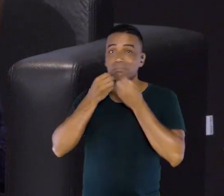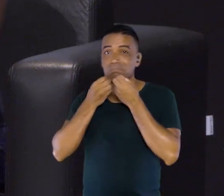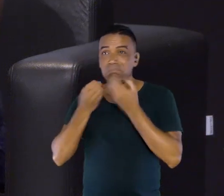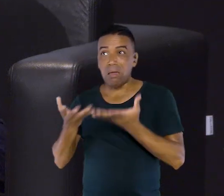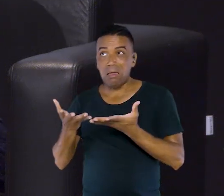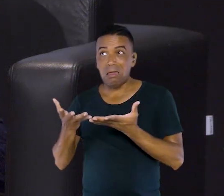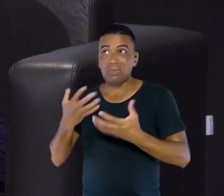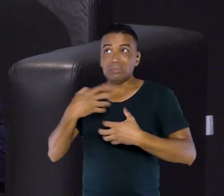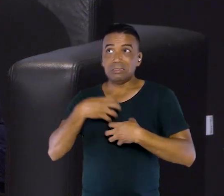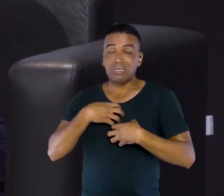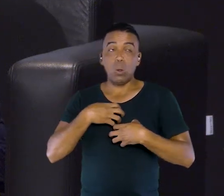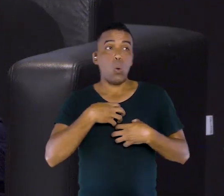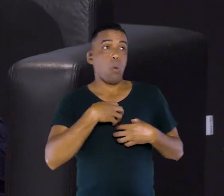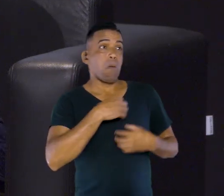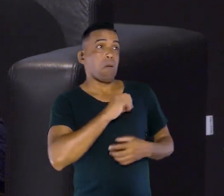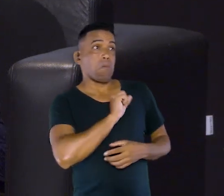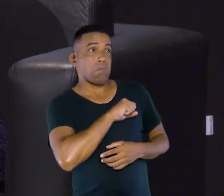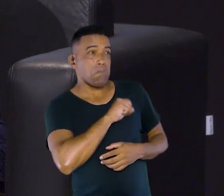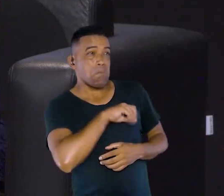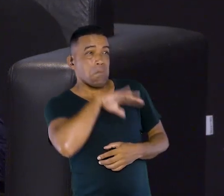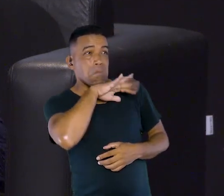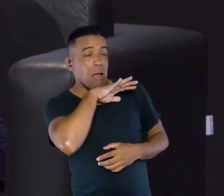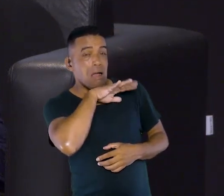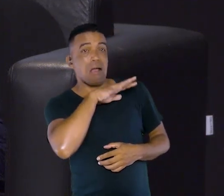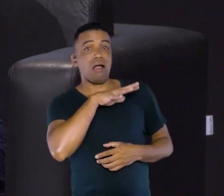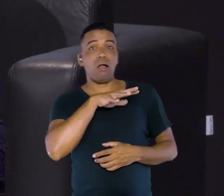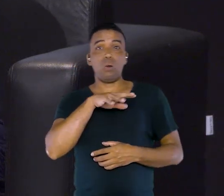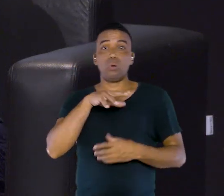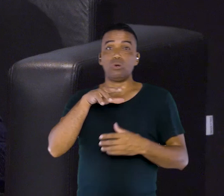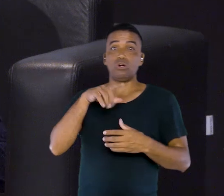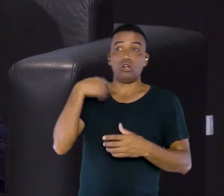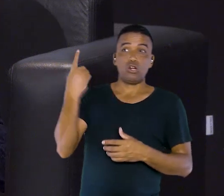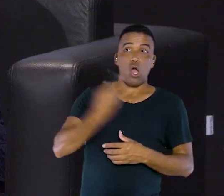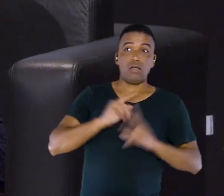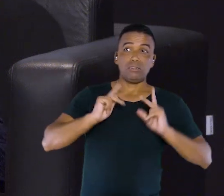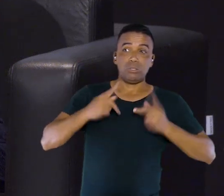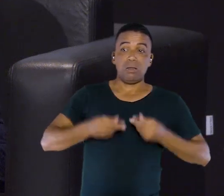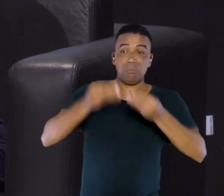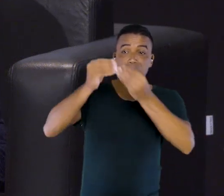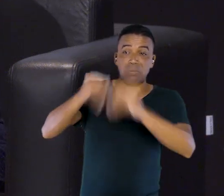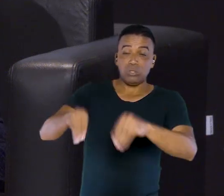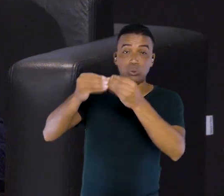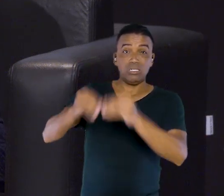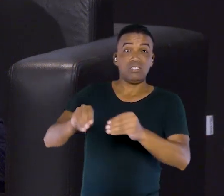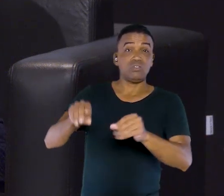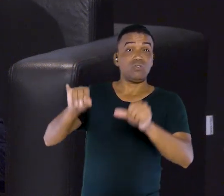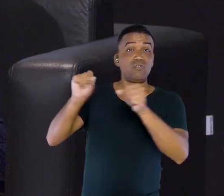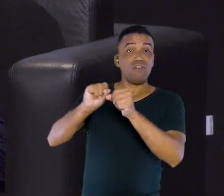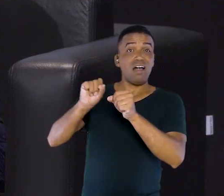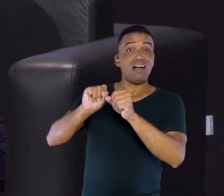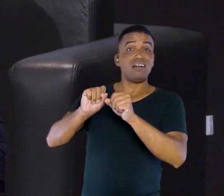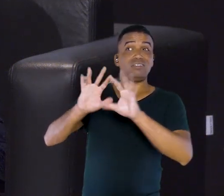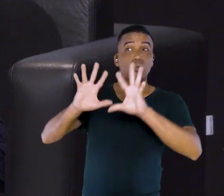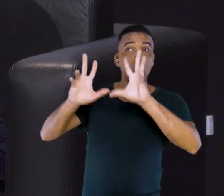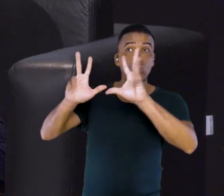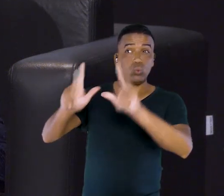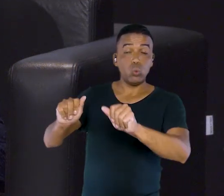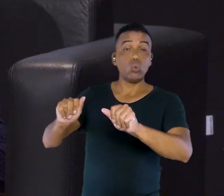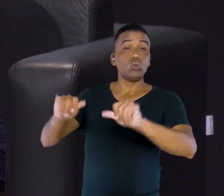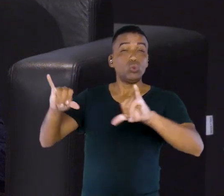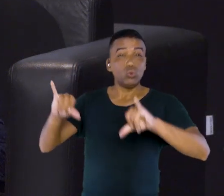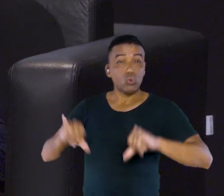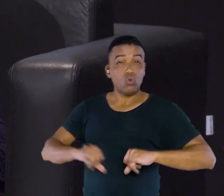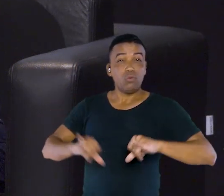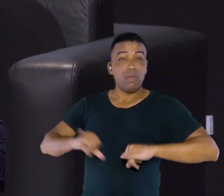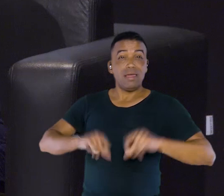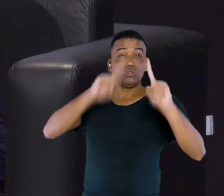estão bem ou estão mal, se a gente está causando dores, a gente não sabe, porque a gente,